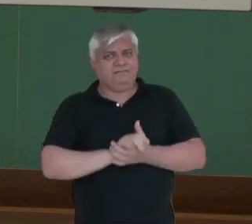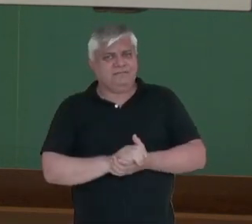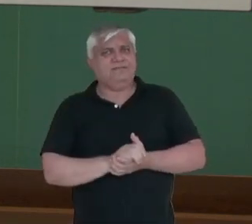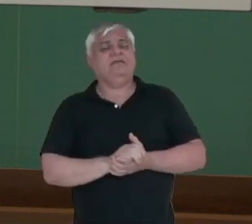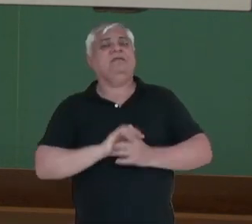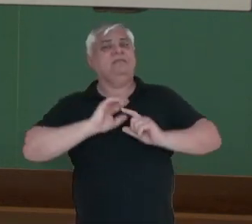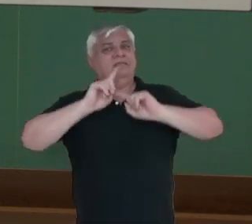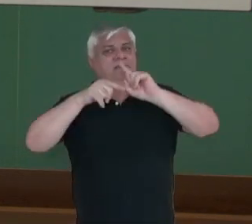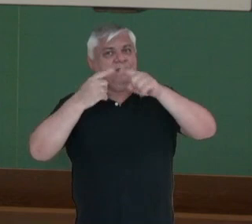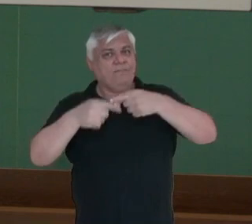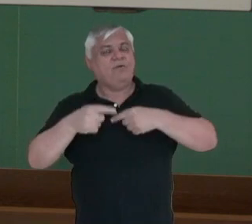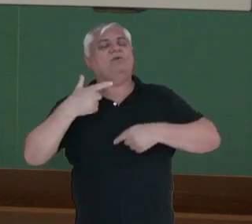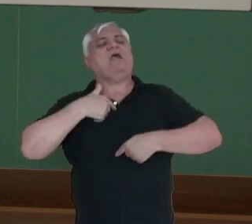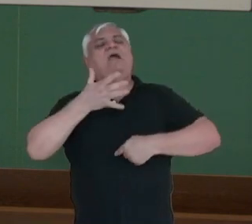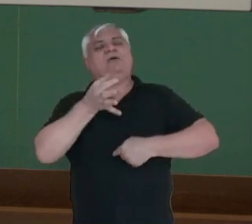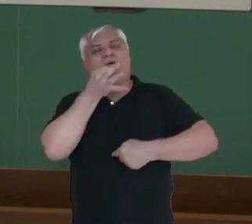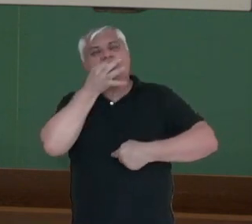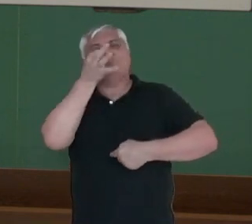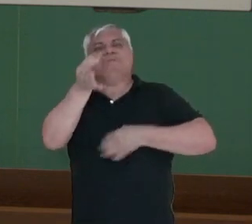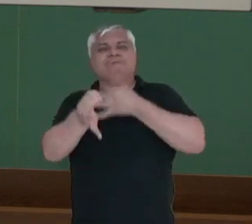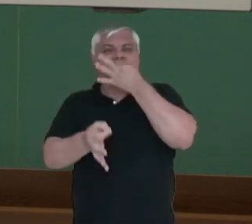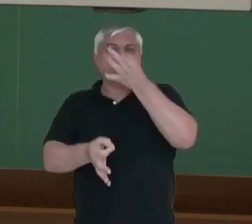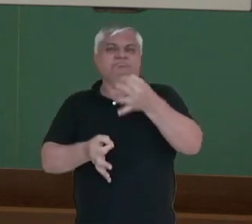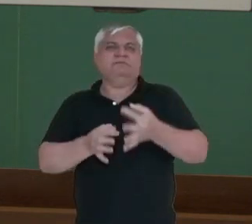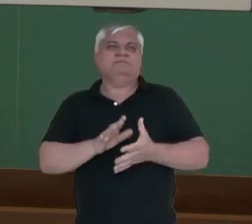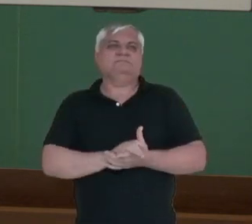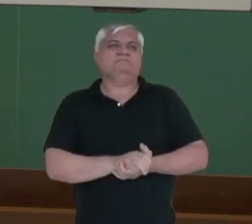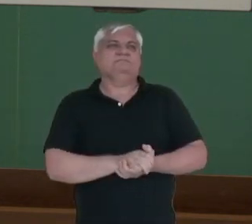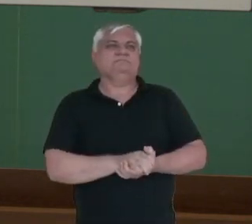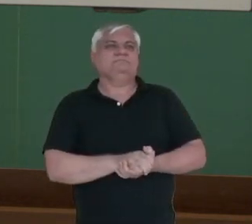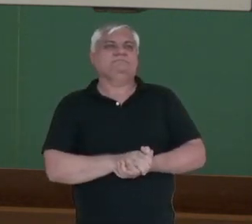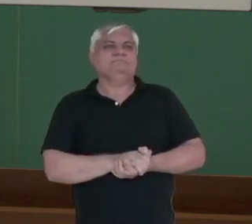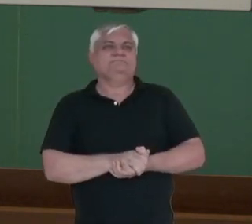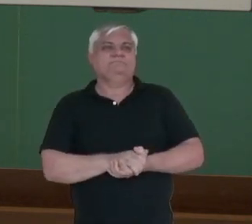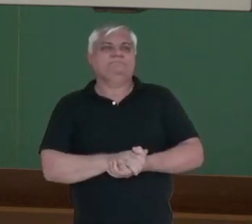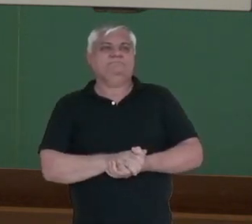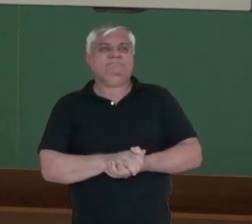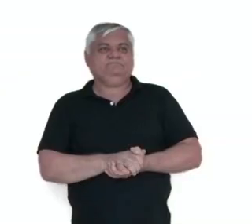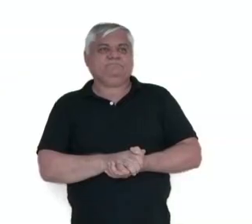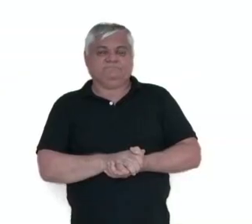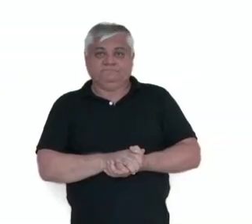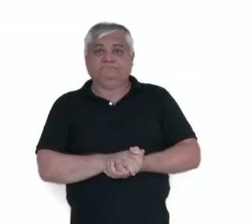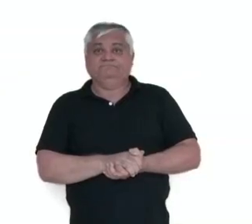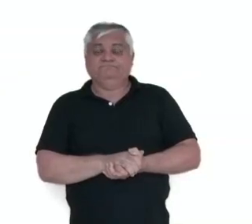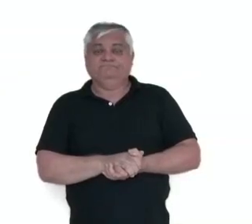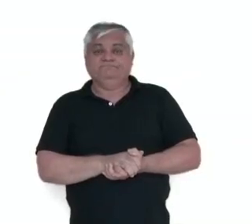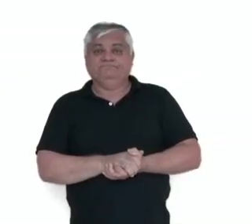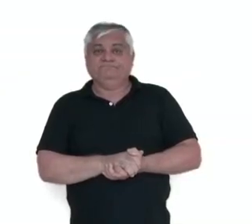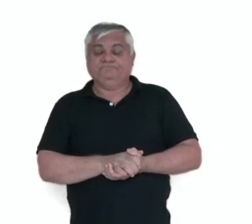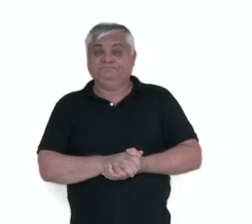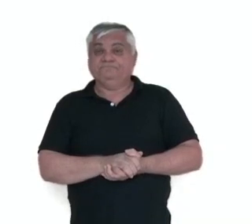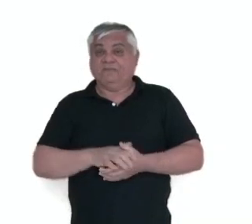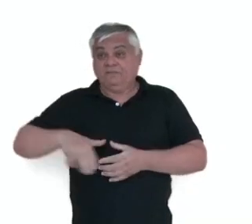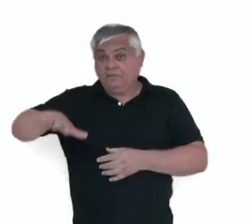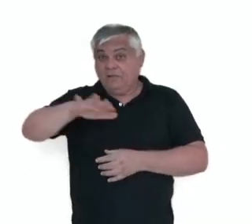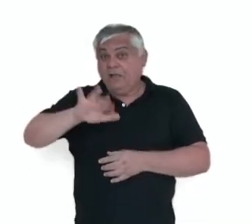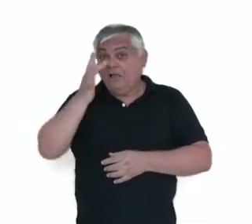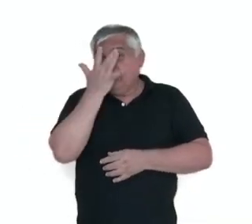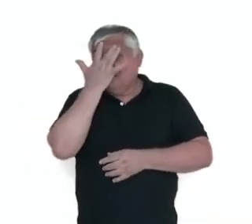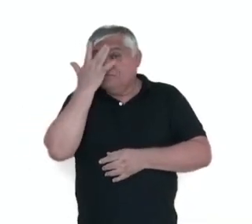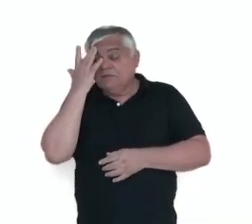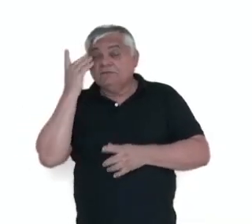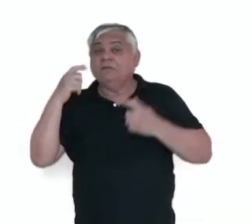gente formular certas ideias, tá? O entendimento humano, porém, de acordo com Hume,